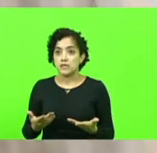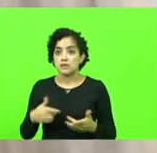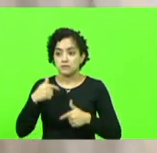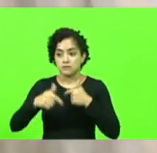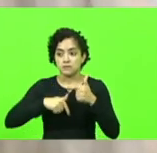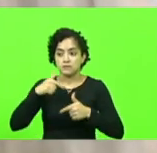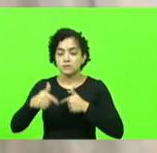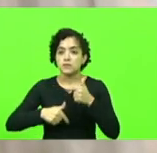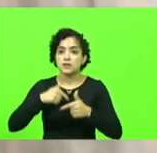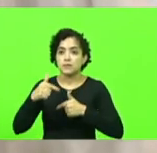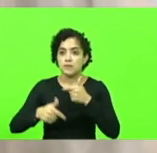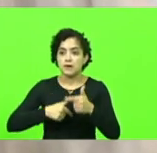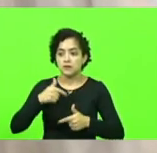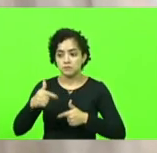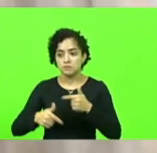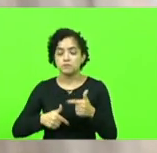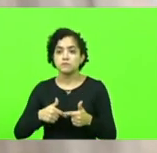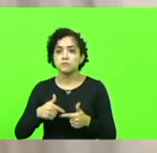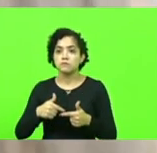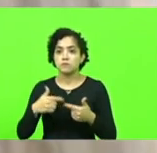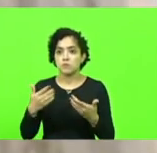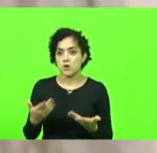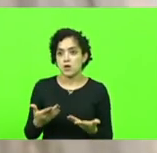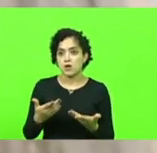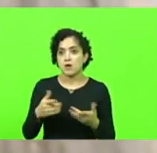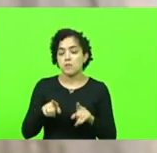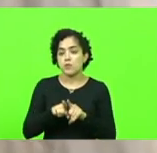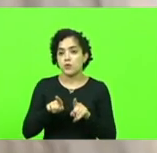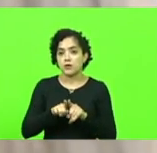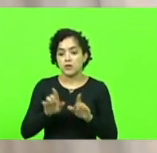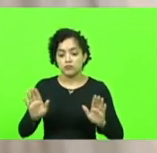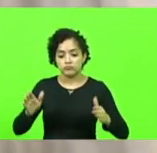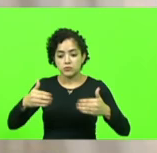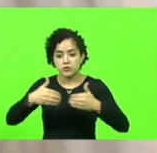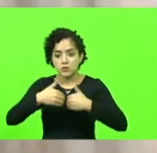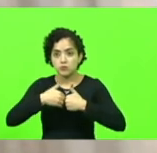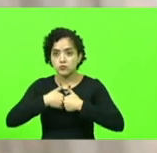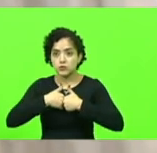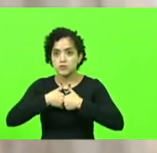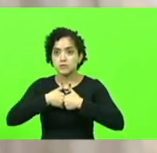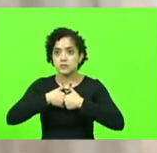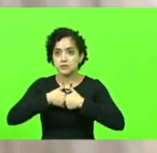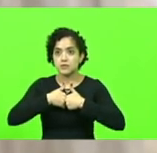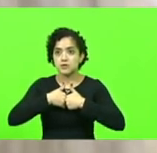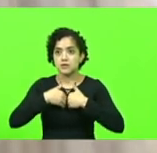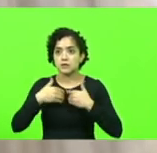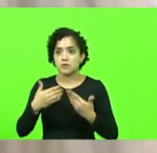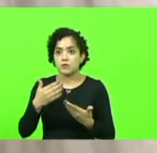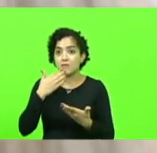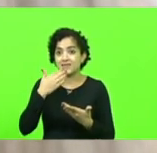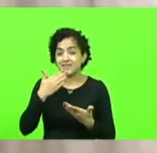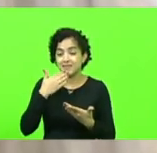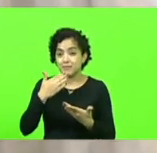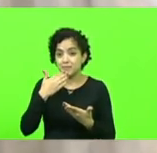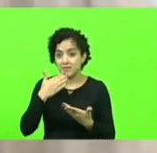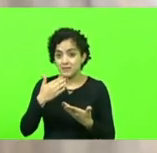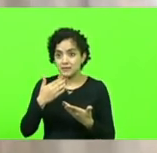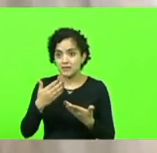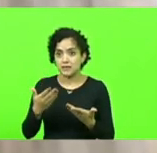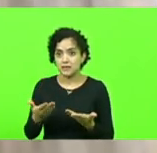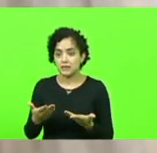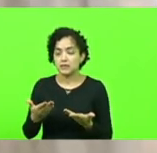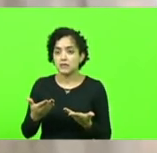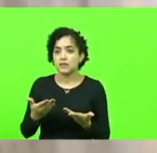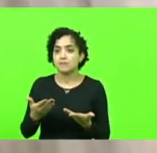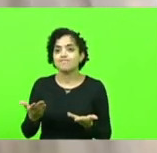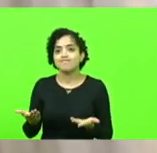autistas, porque os autistas, como está tendo uma demanda muito grande, eles são